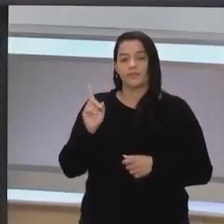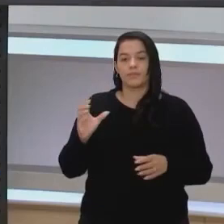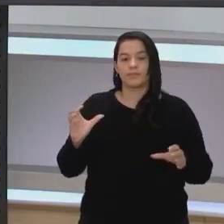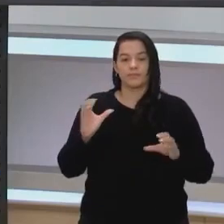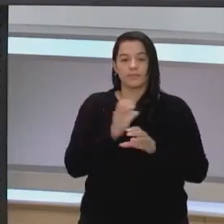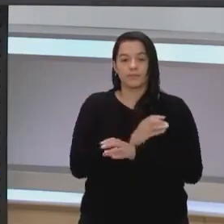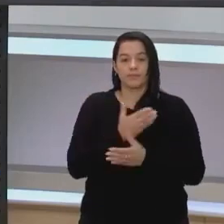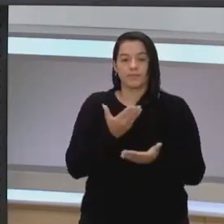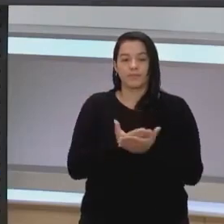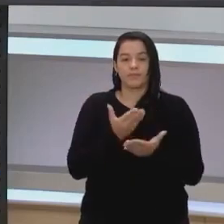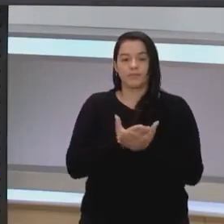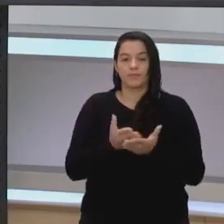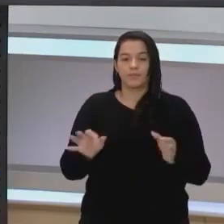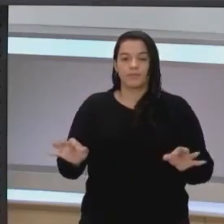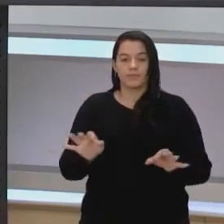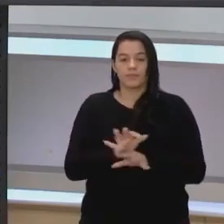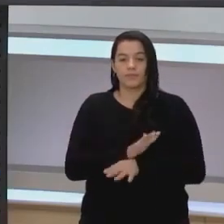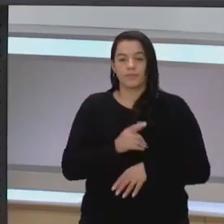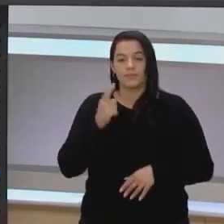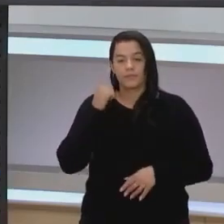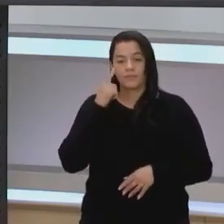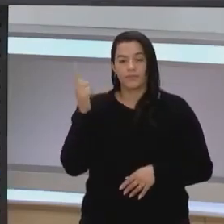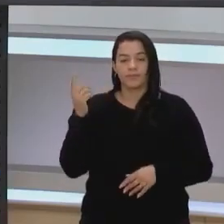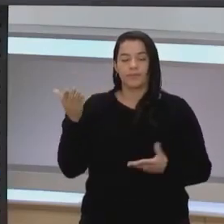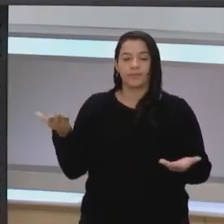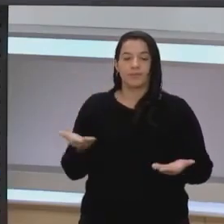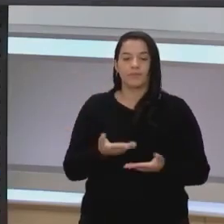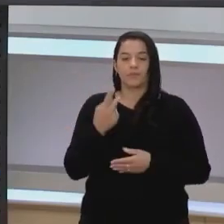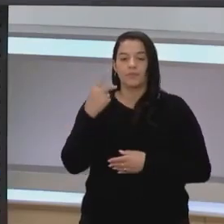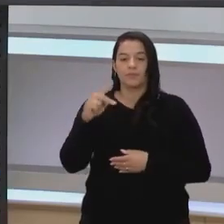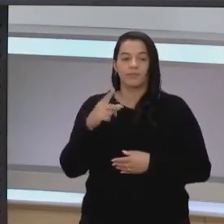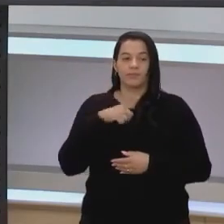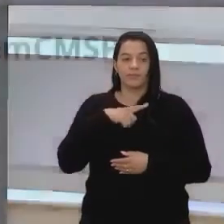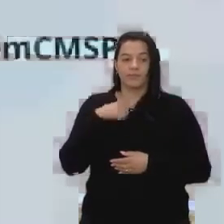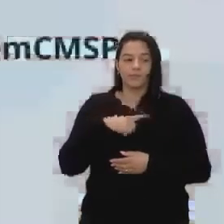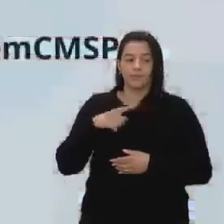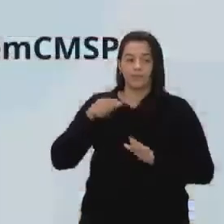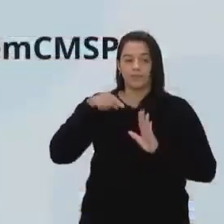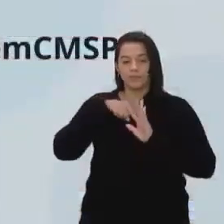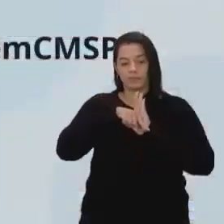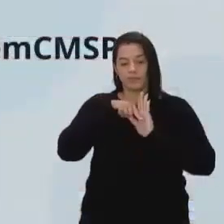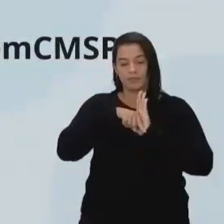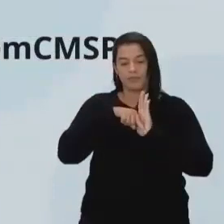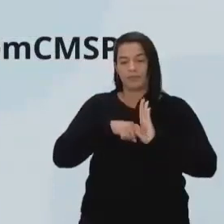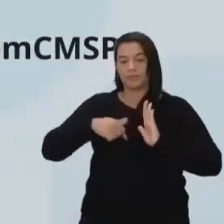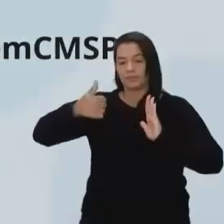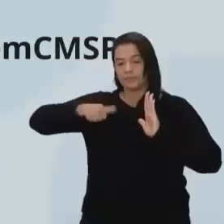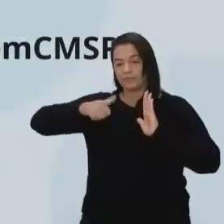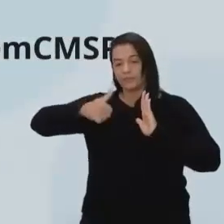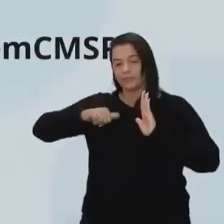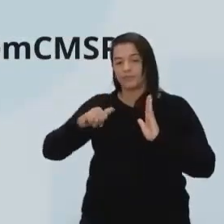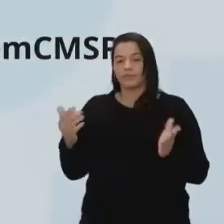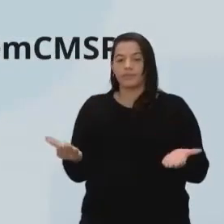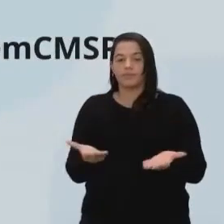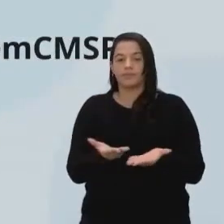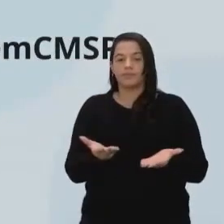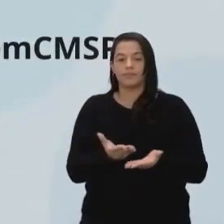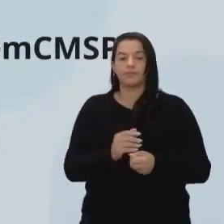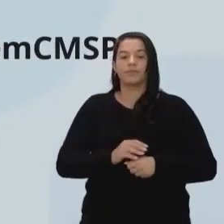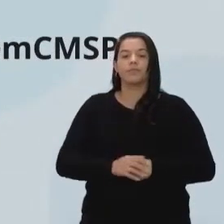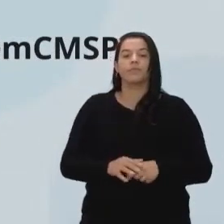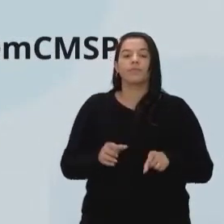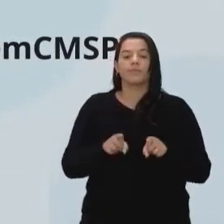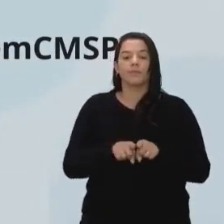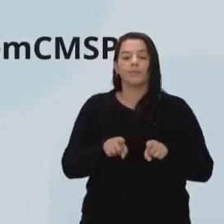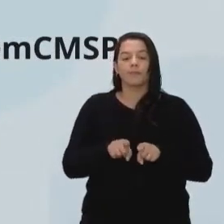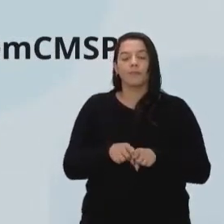conclui, então, a nossa aula de hoje. E aí, você, estudante, pode estar avaliando a nossa aula de hoje, né? E